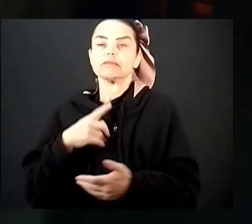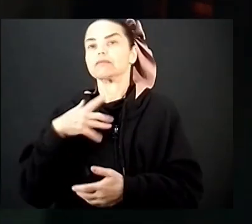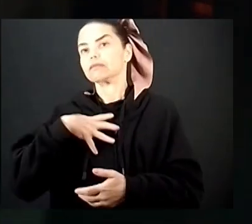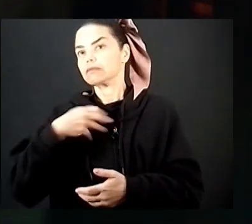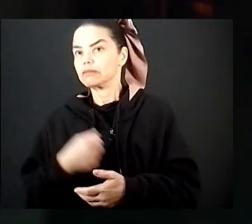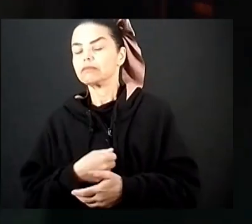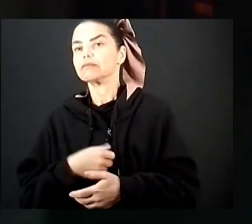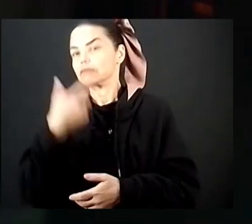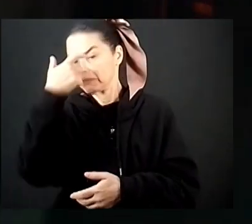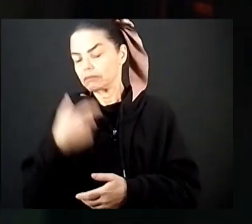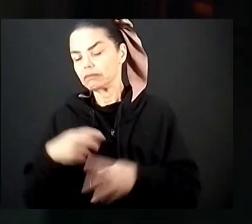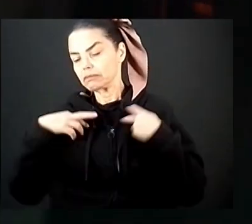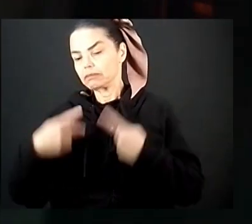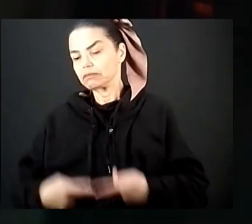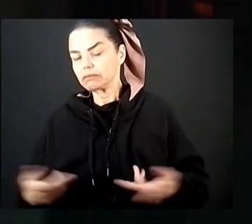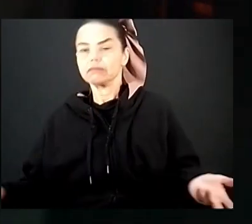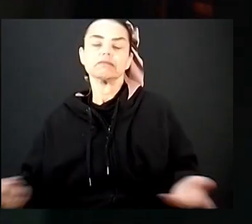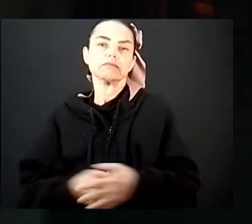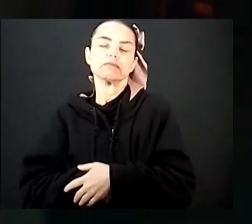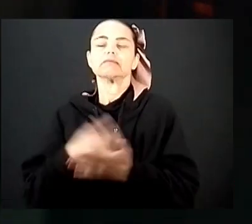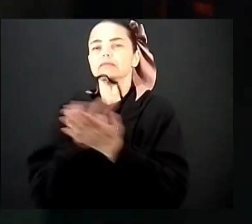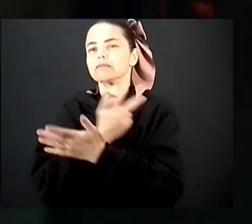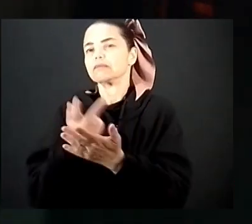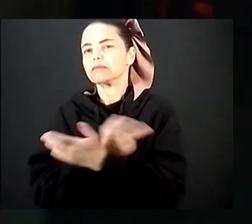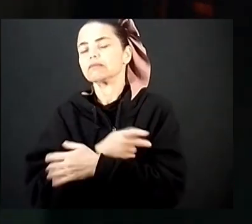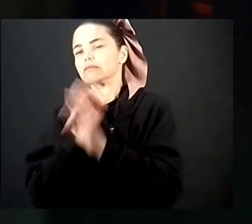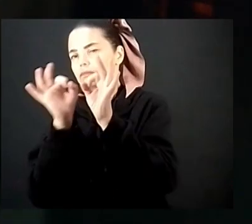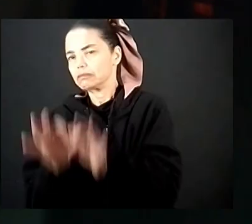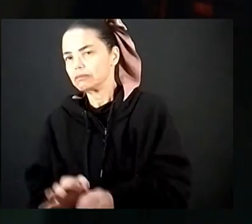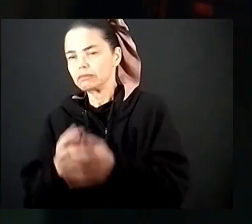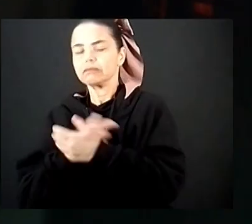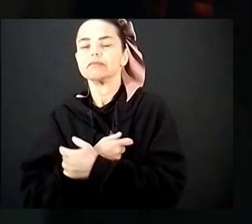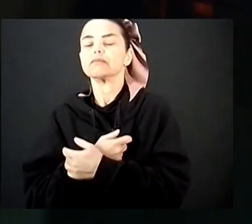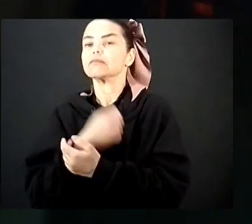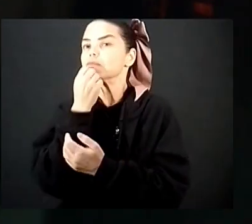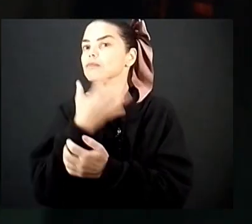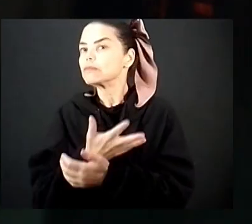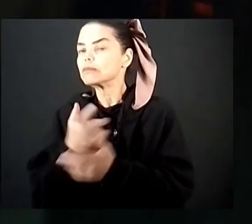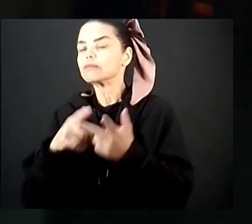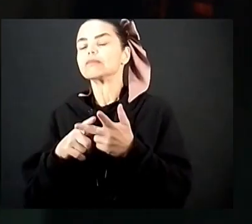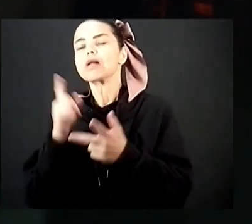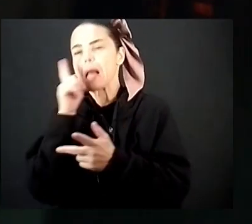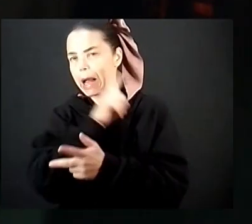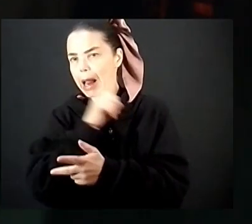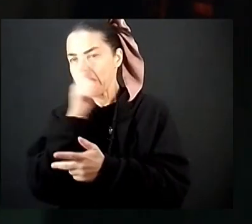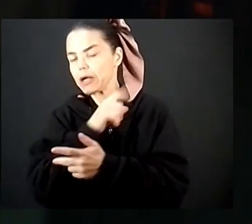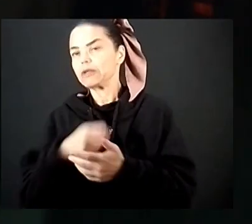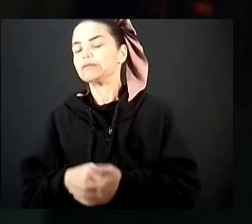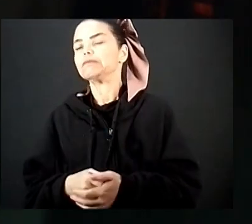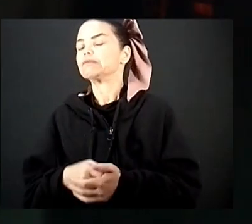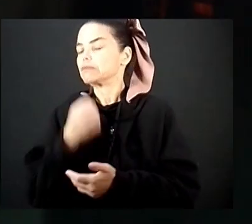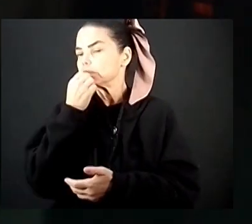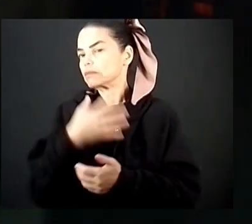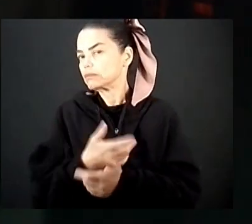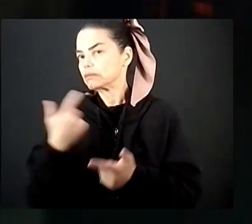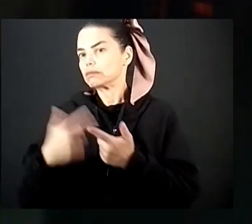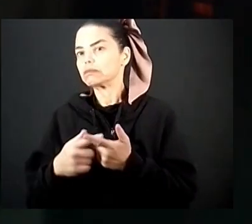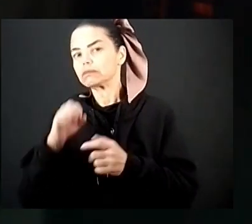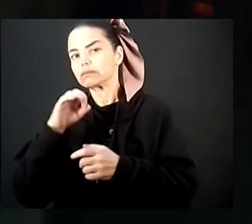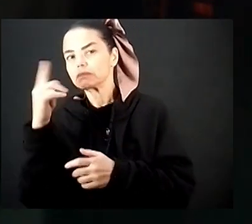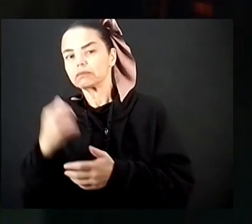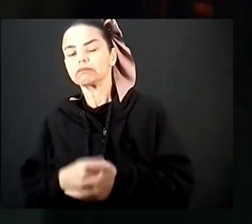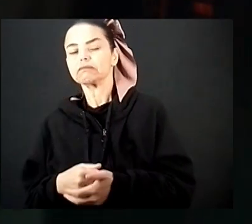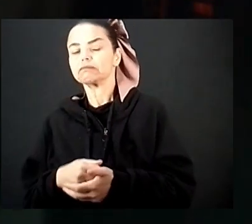seres humanos, com erros, com acertos, com virtudes, com defeitos. E se está tudo bem, ok. Mas se não está